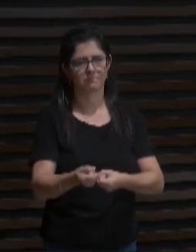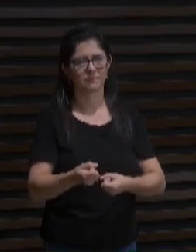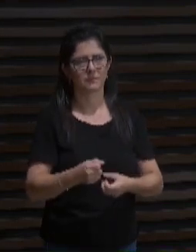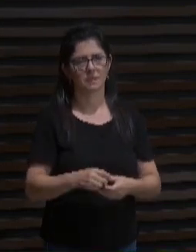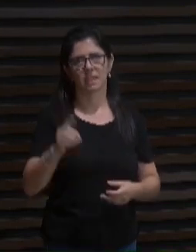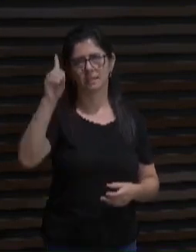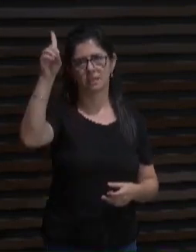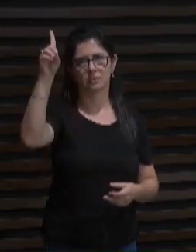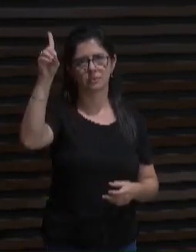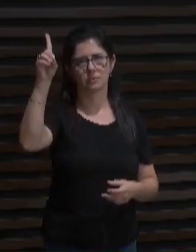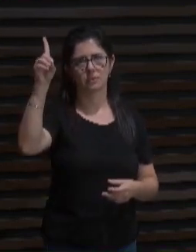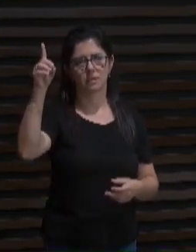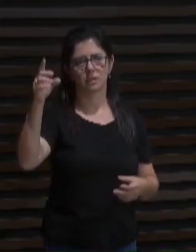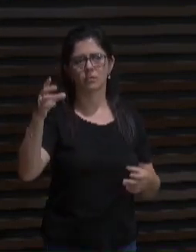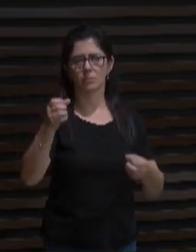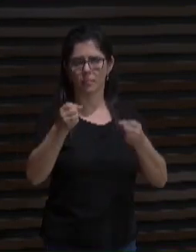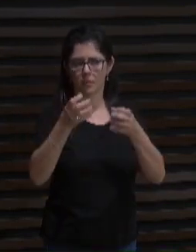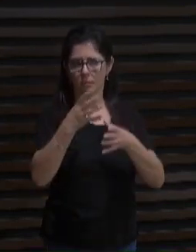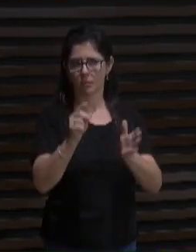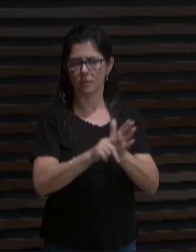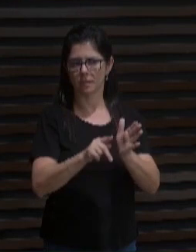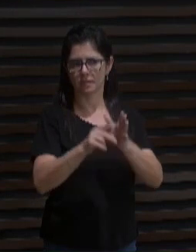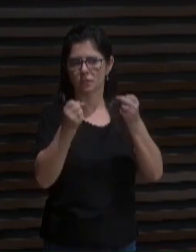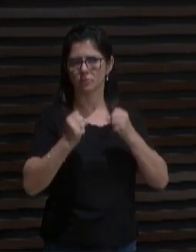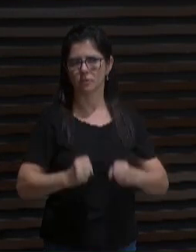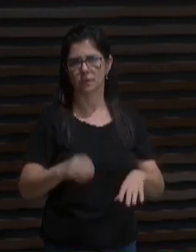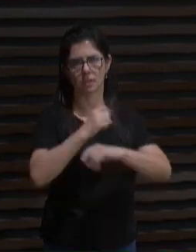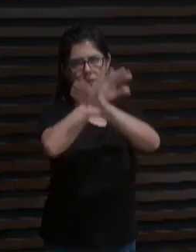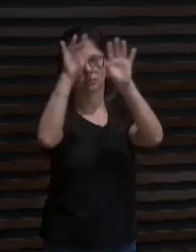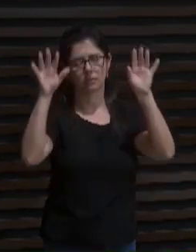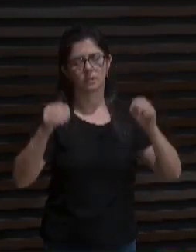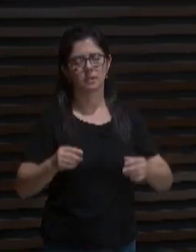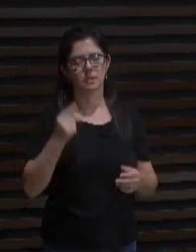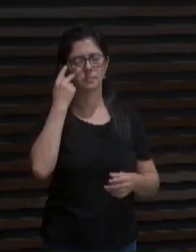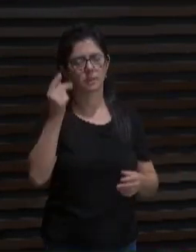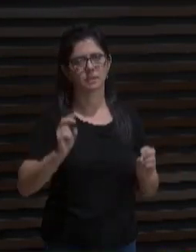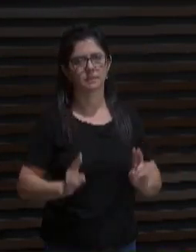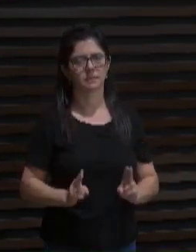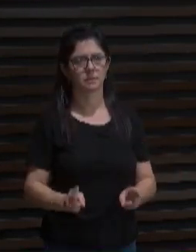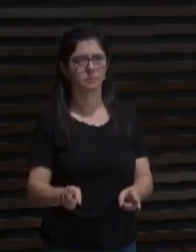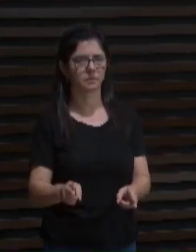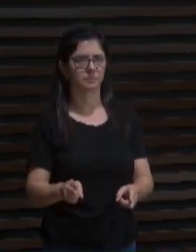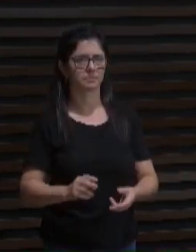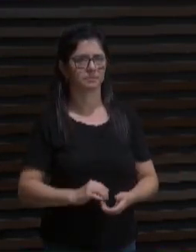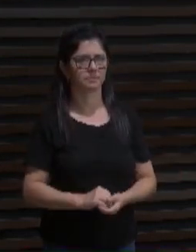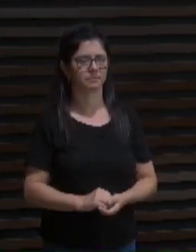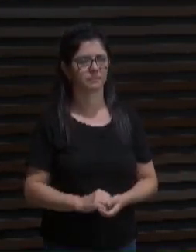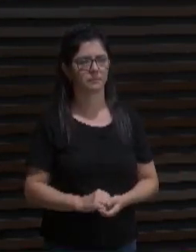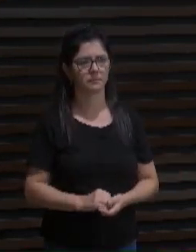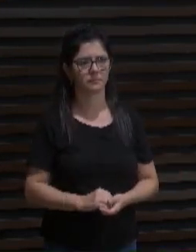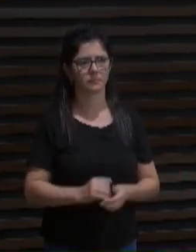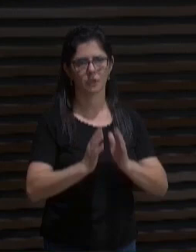poder, a glória para sempre. Amém. Eu gostei dessa versão aqui da NVI.